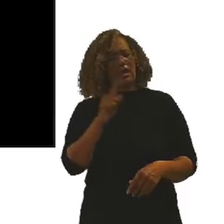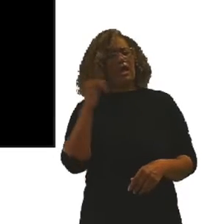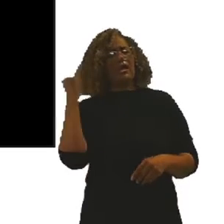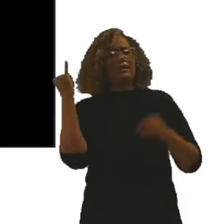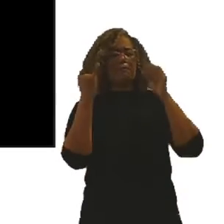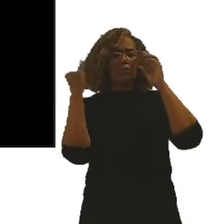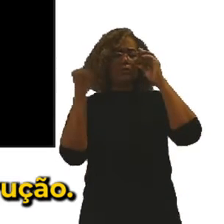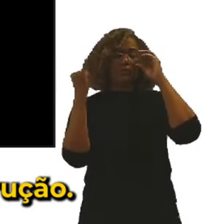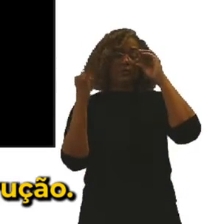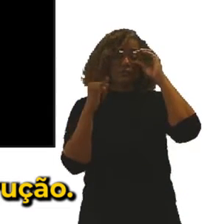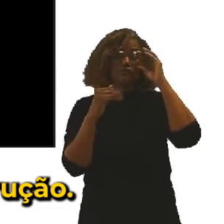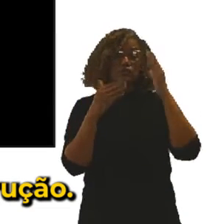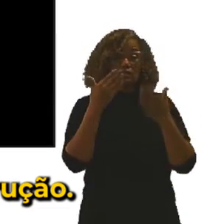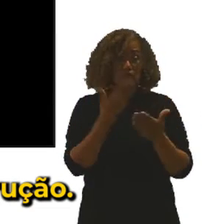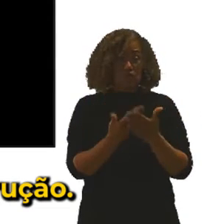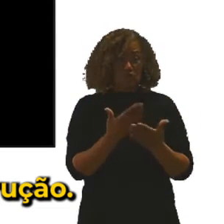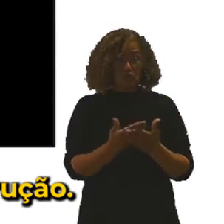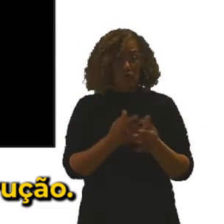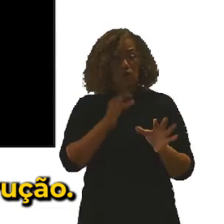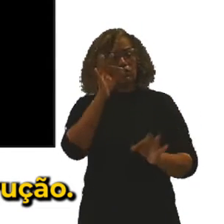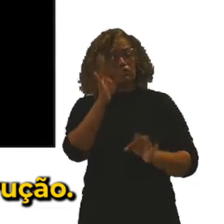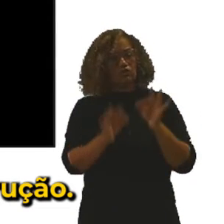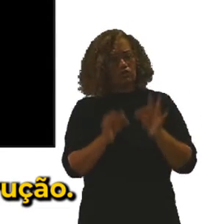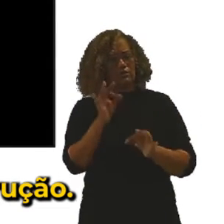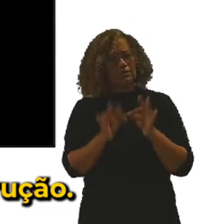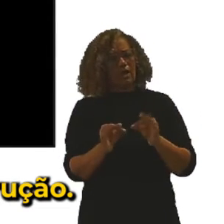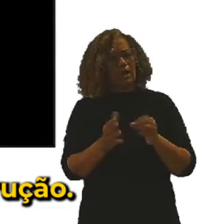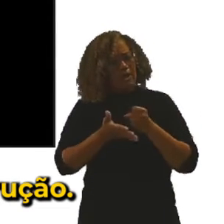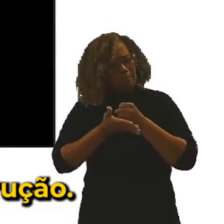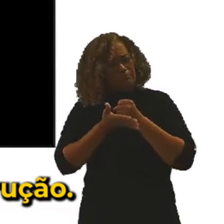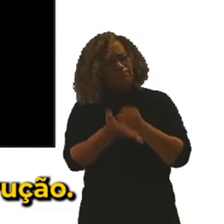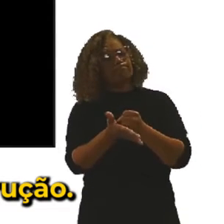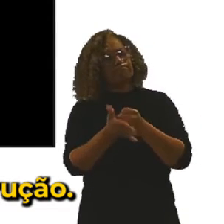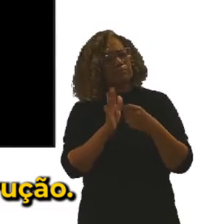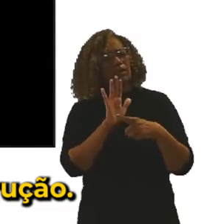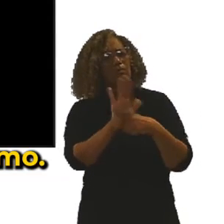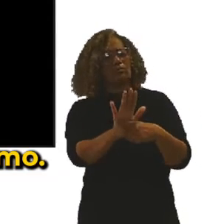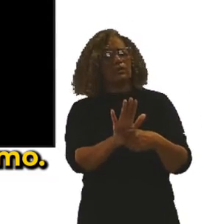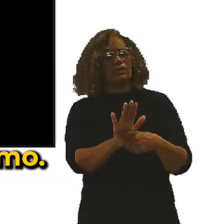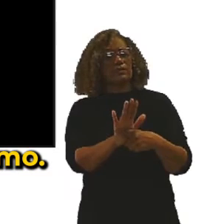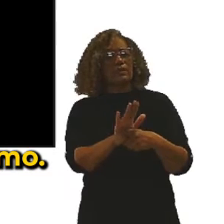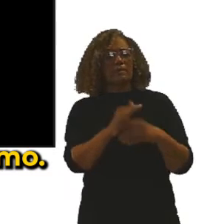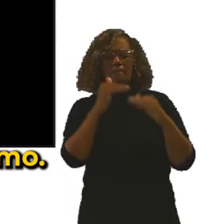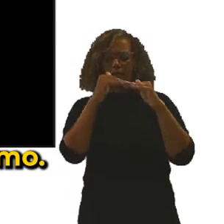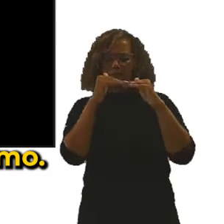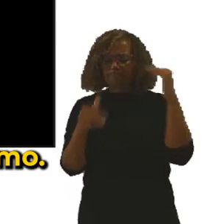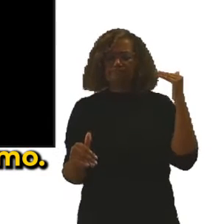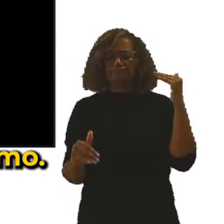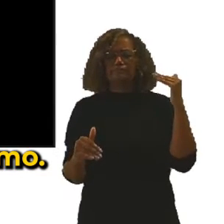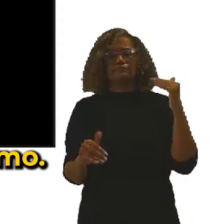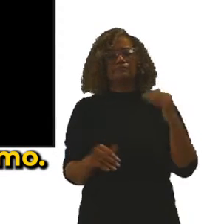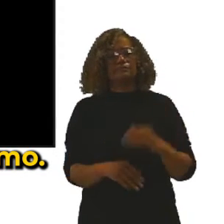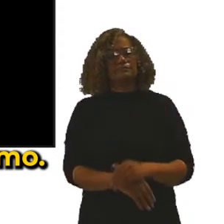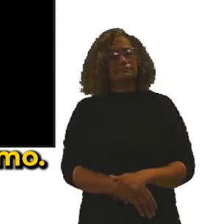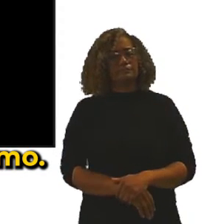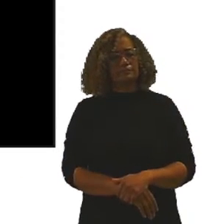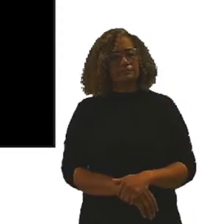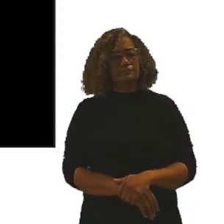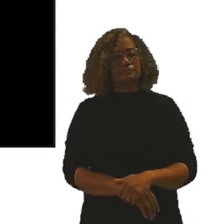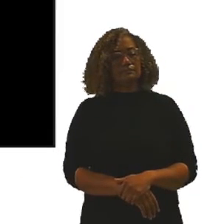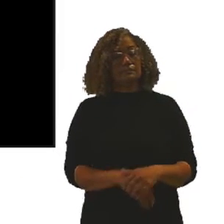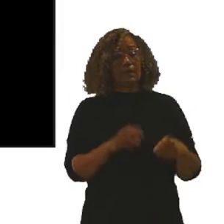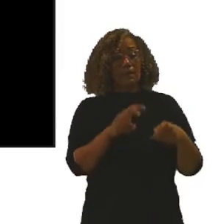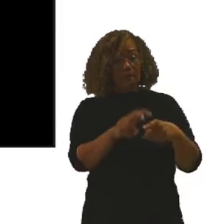escola judiciária para poder contribuir para essa desconstrução. Pode passar, por gentileza, para o próximo.